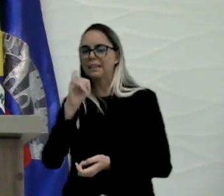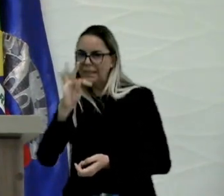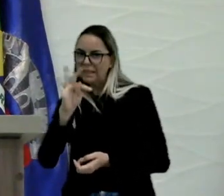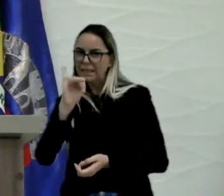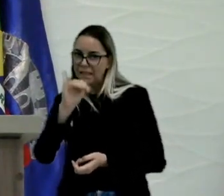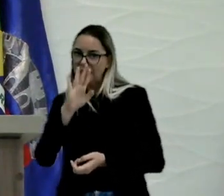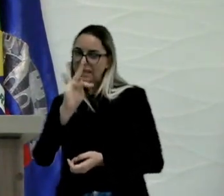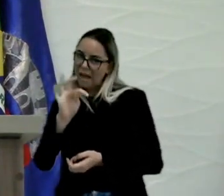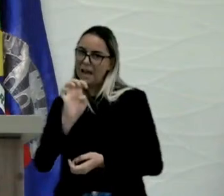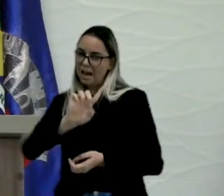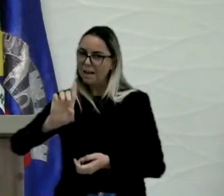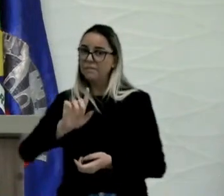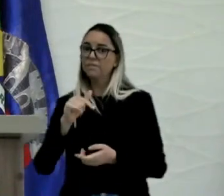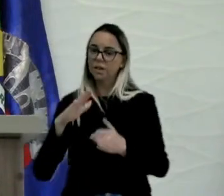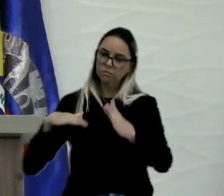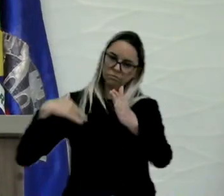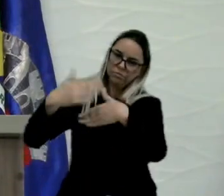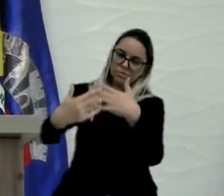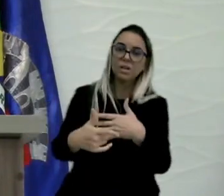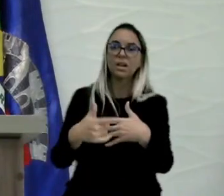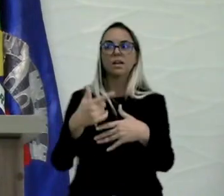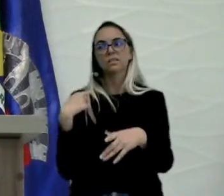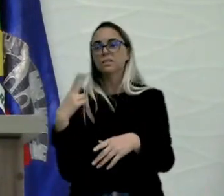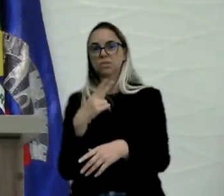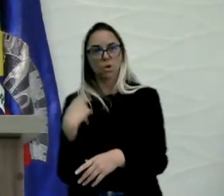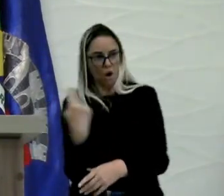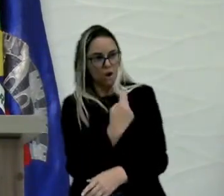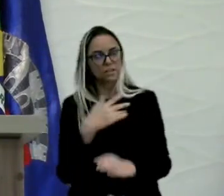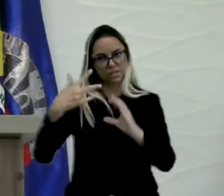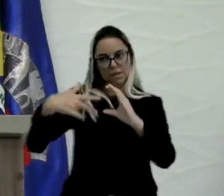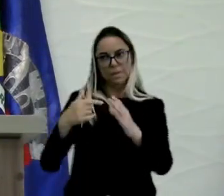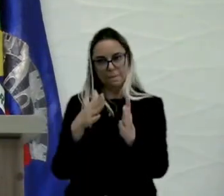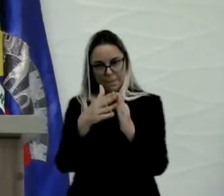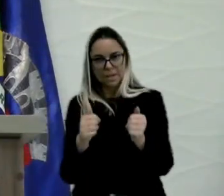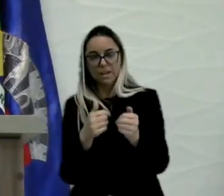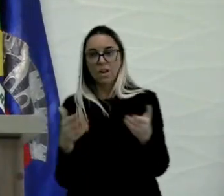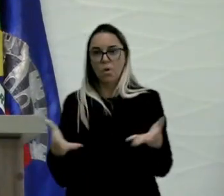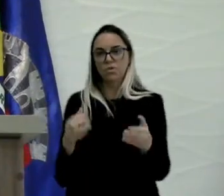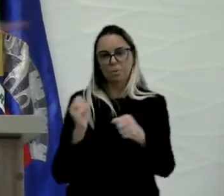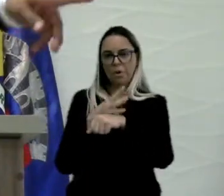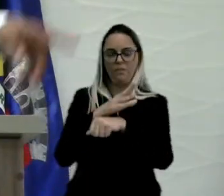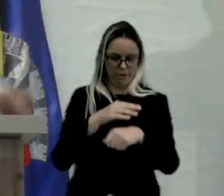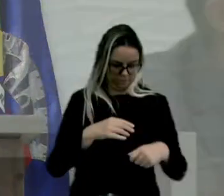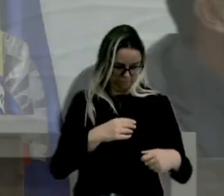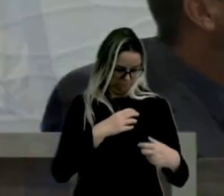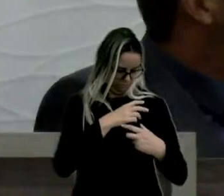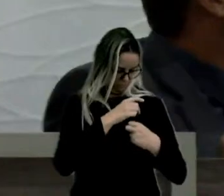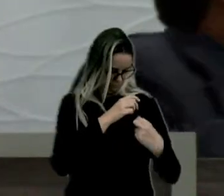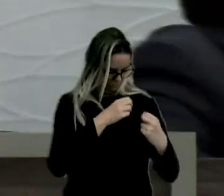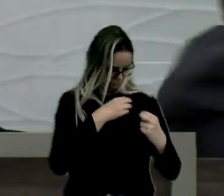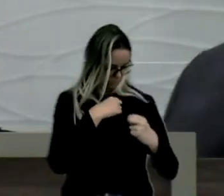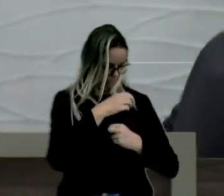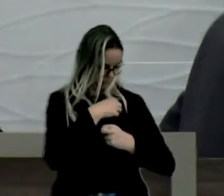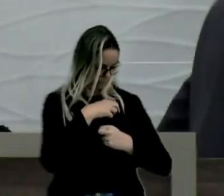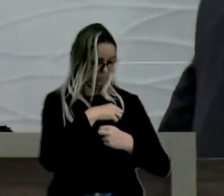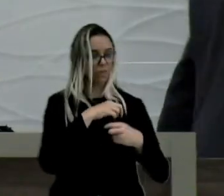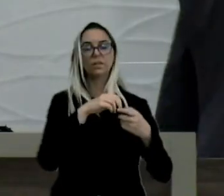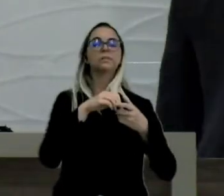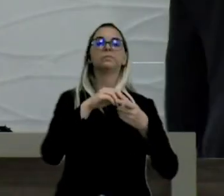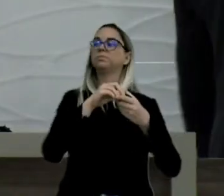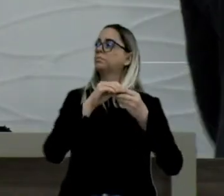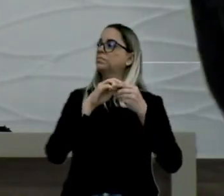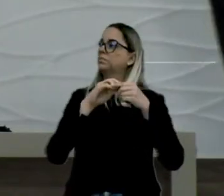prosseguir e atender esse pedido que essa casa tá aprovando no dia de hoje continua discussão discutindo Vereador